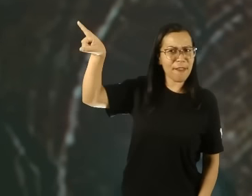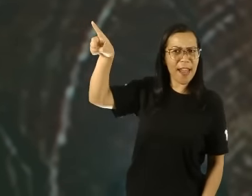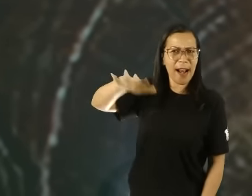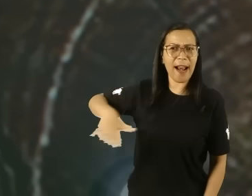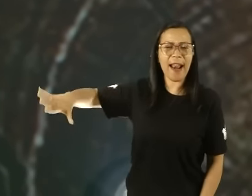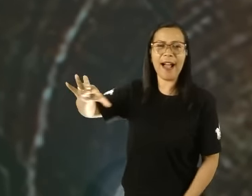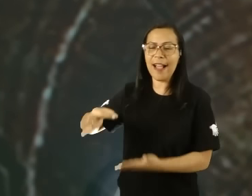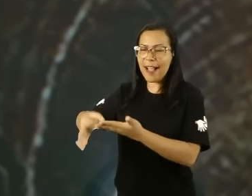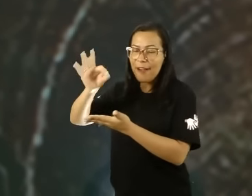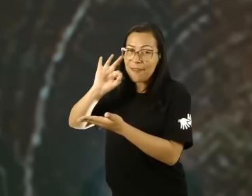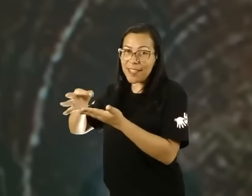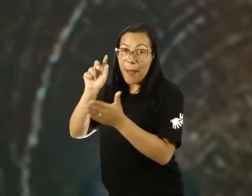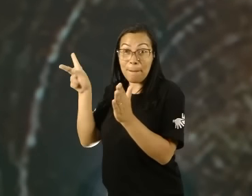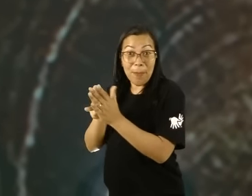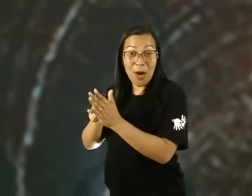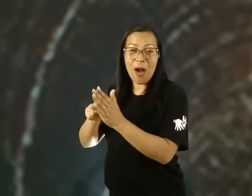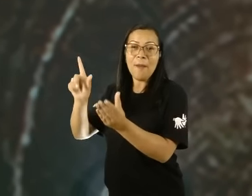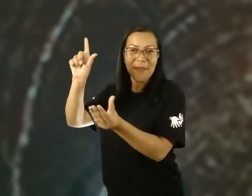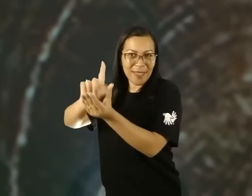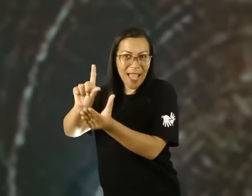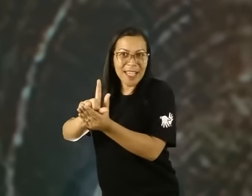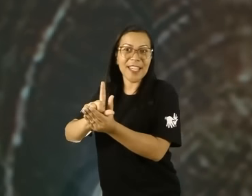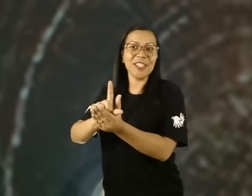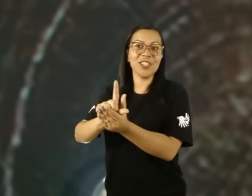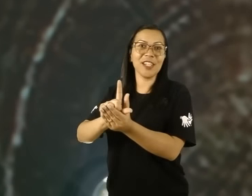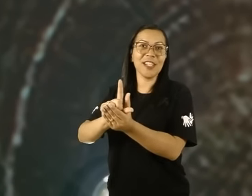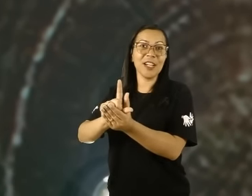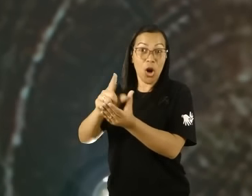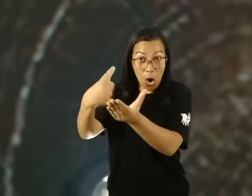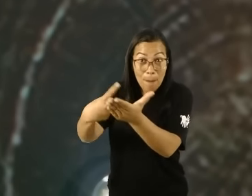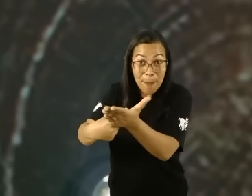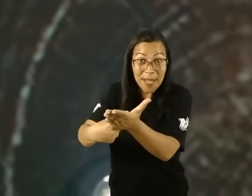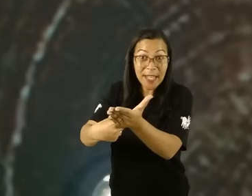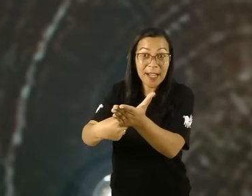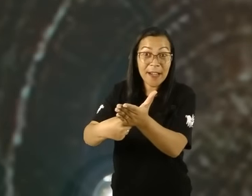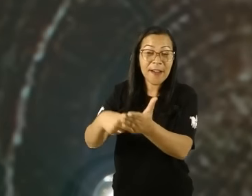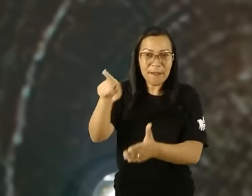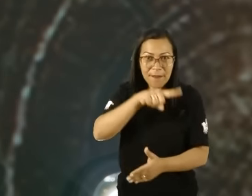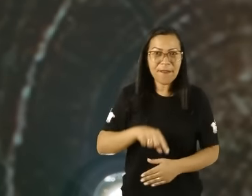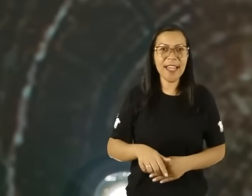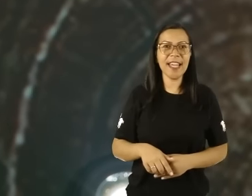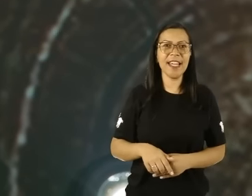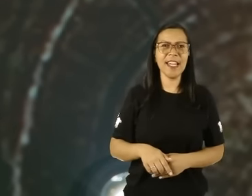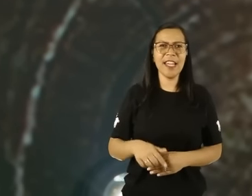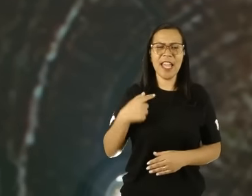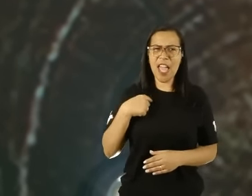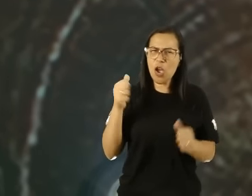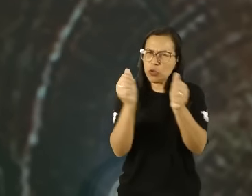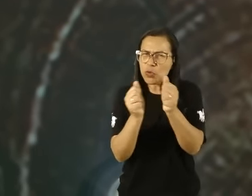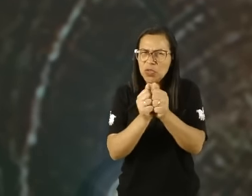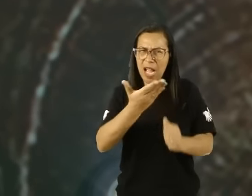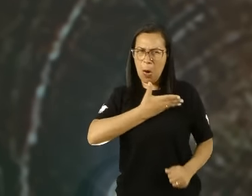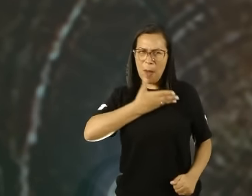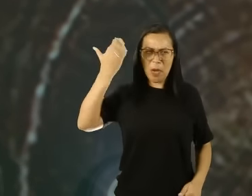da igreja, a gente senta no lounge, vai conversar e depois vamos cultuar. Eu não vou sentar para jogar conversa fora com